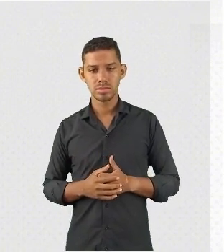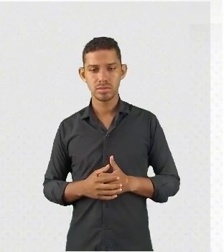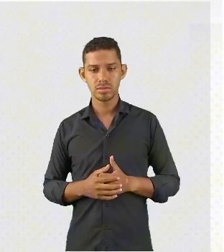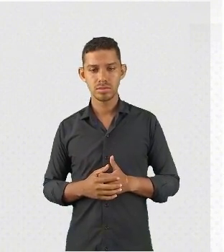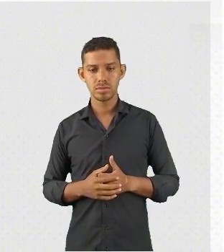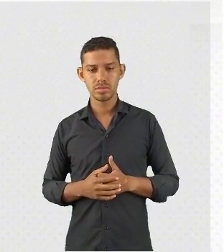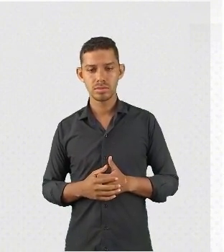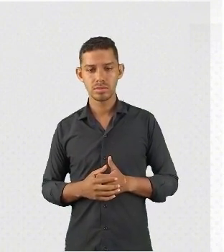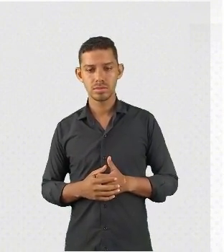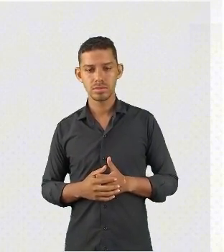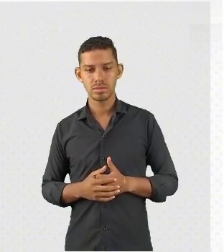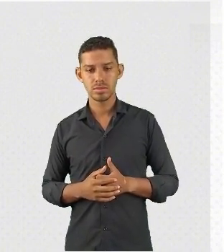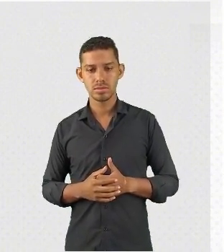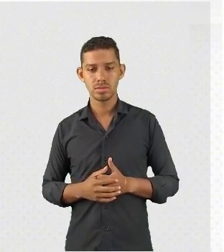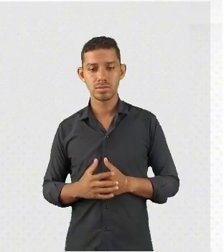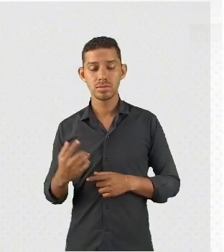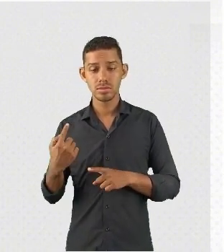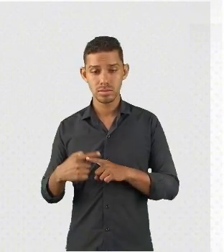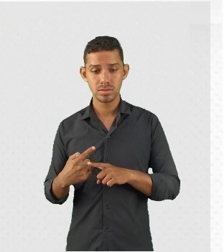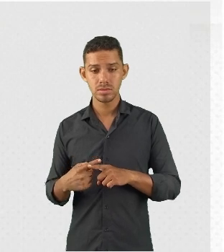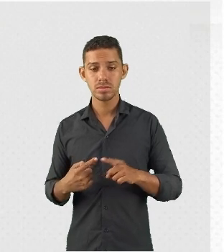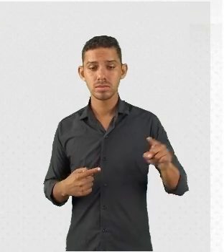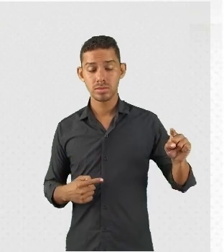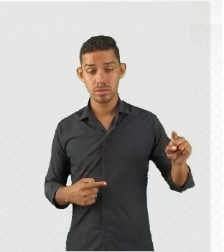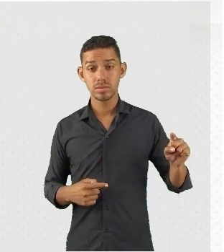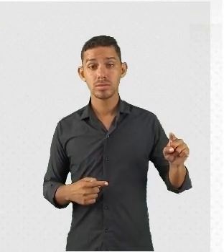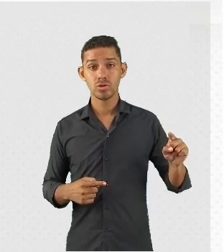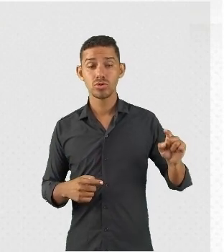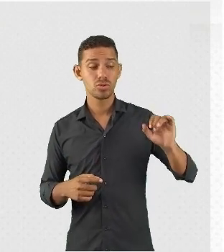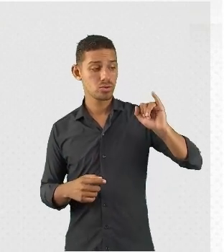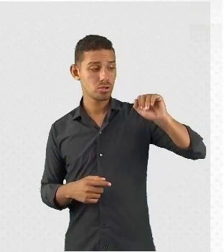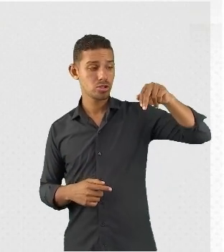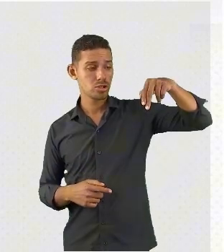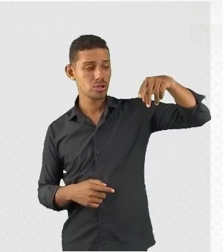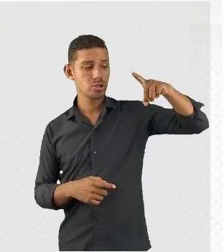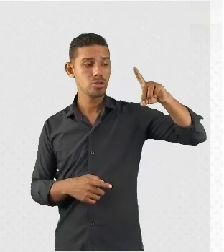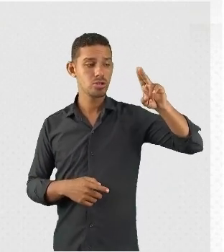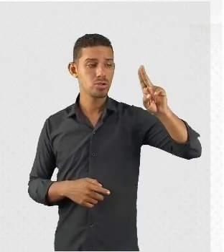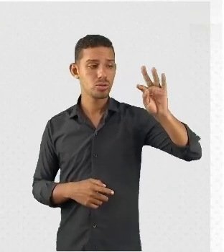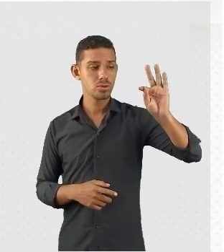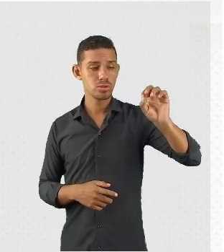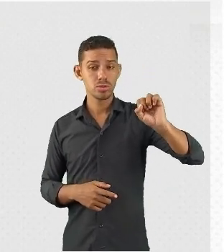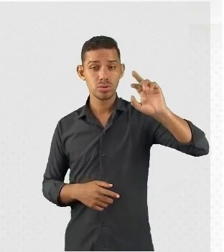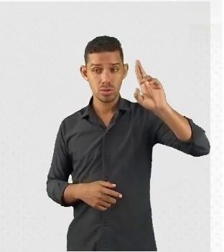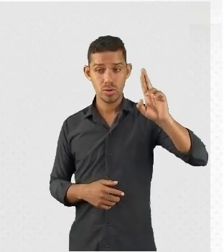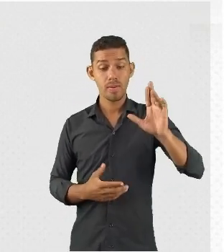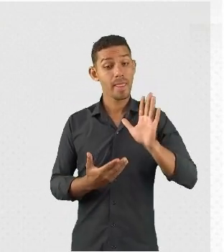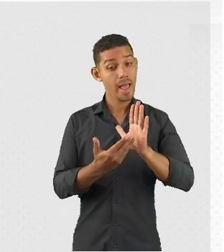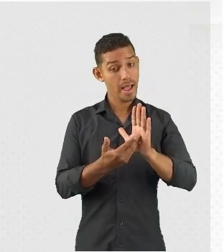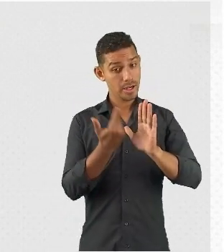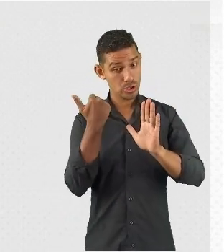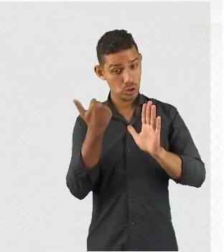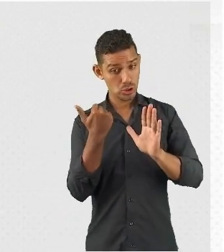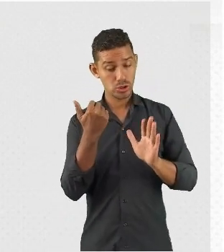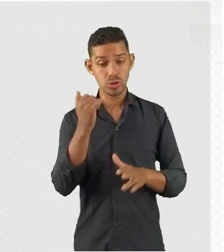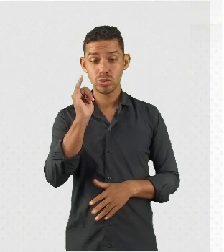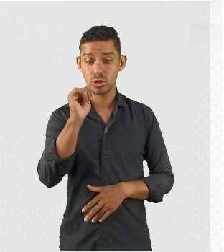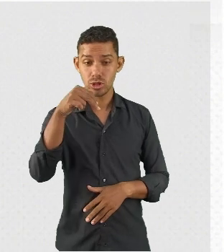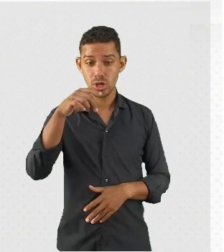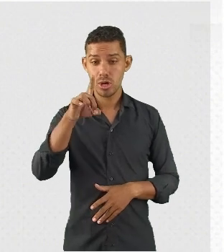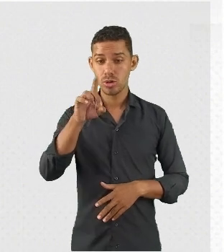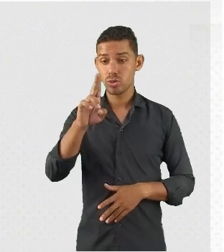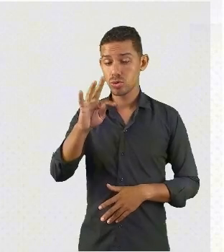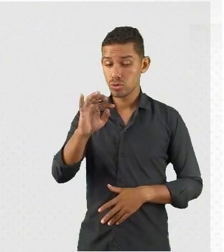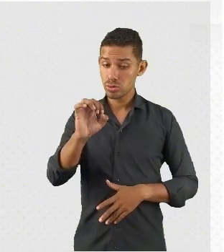por causa do indutor. Aí eu retiro o indutor. Só vou retirar o indutor depois